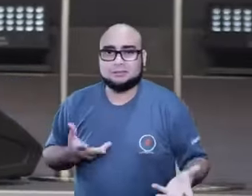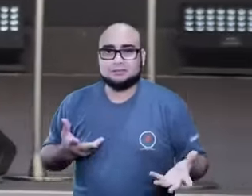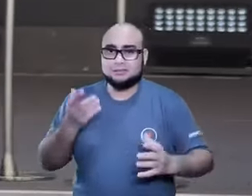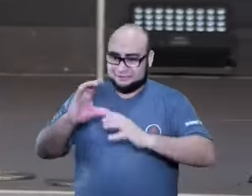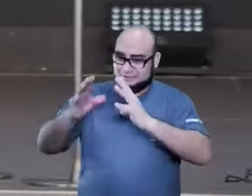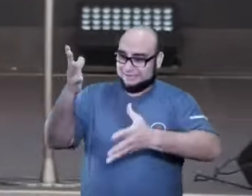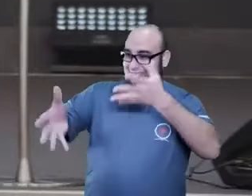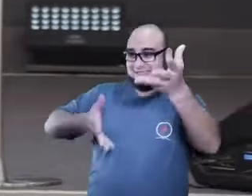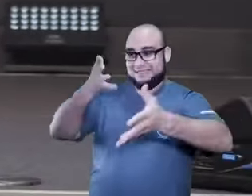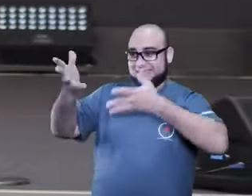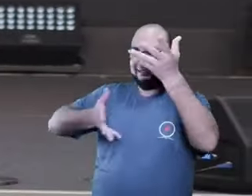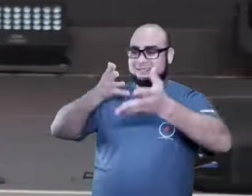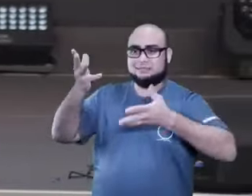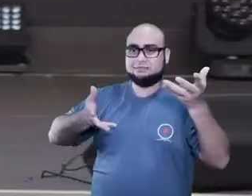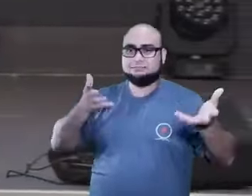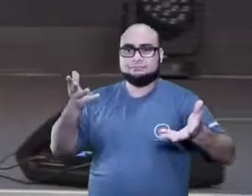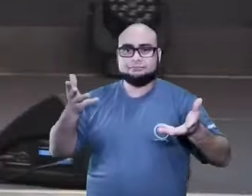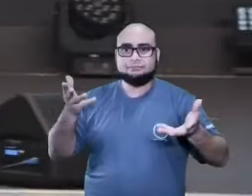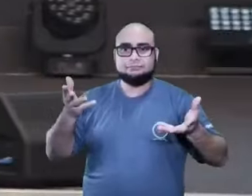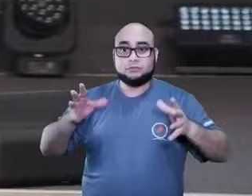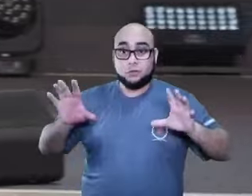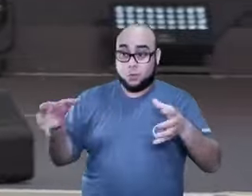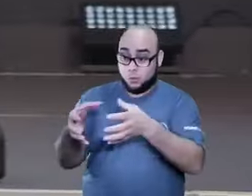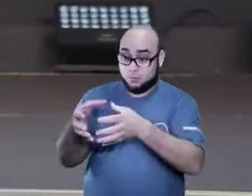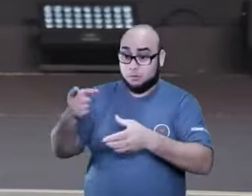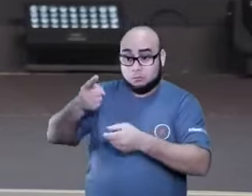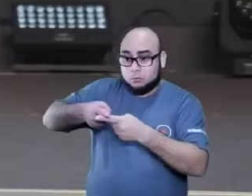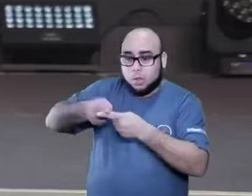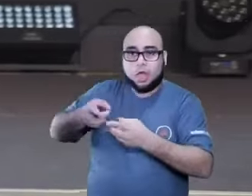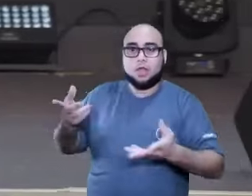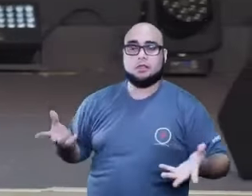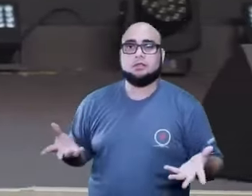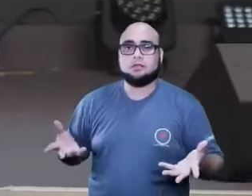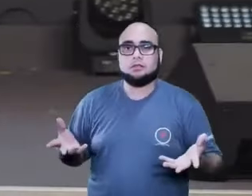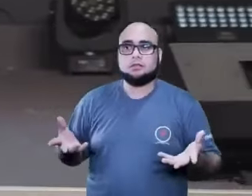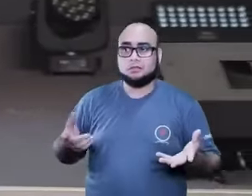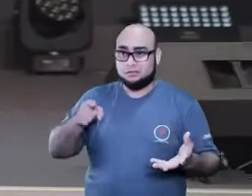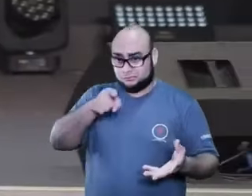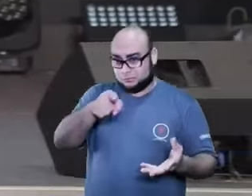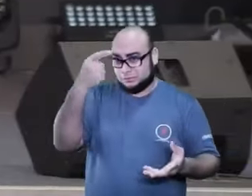louvores com a equipe por quê? Você está aqui esta